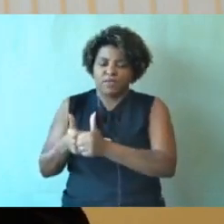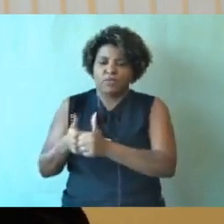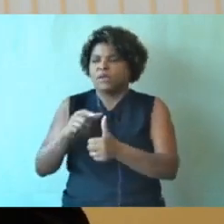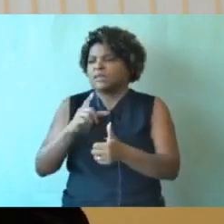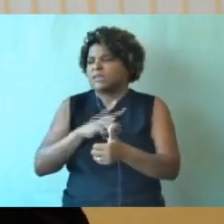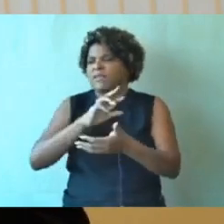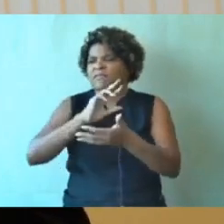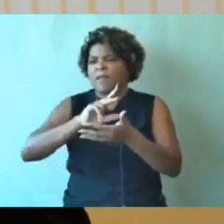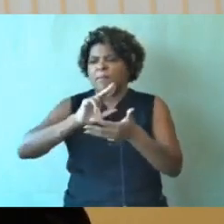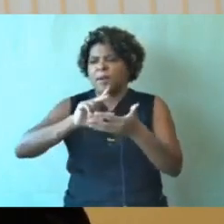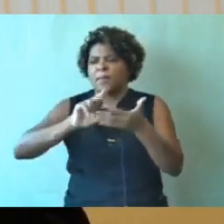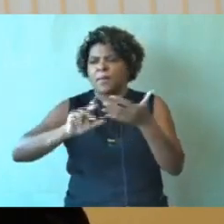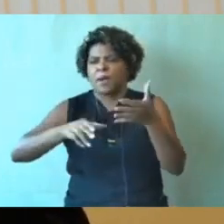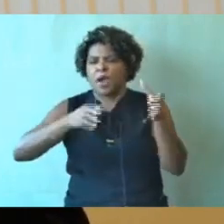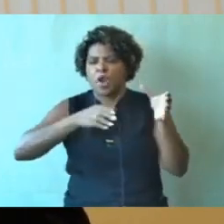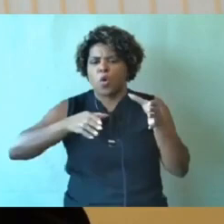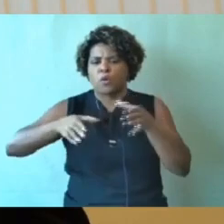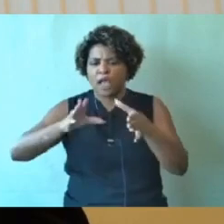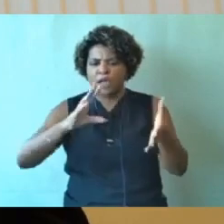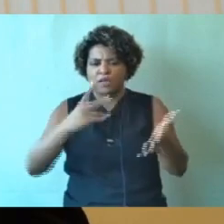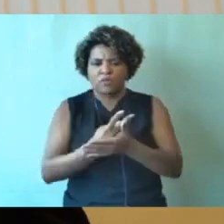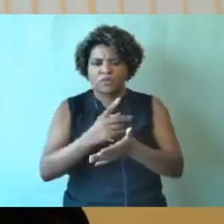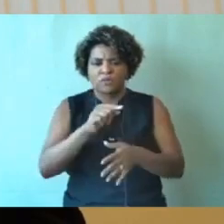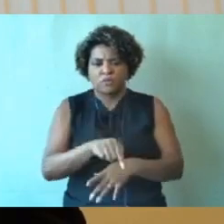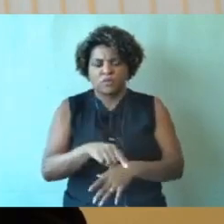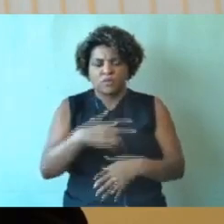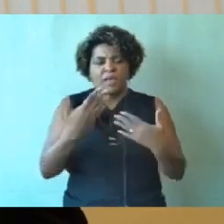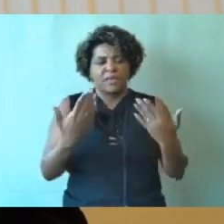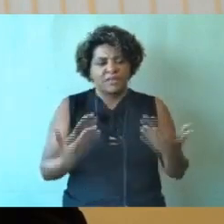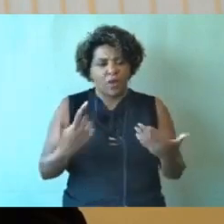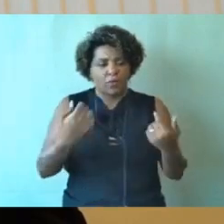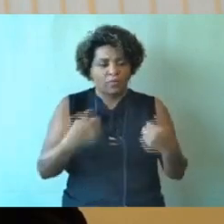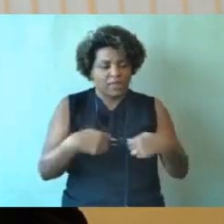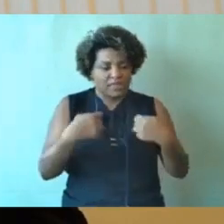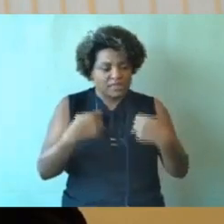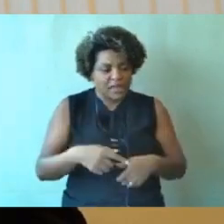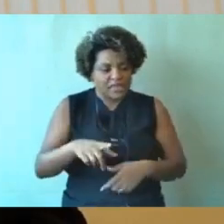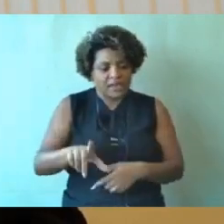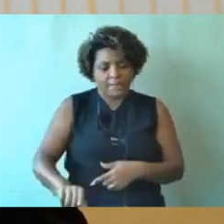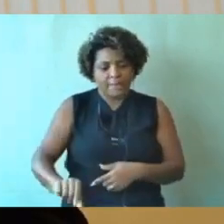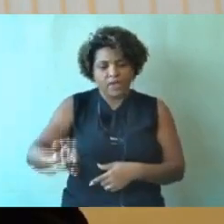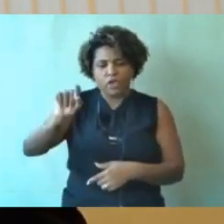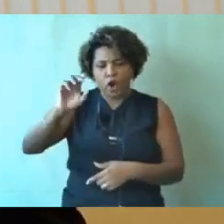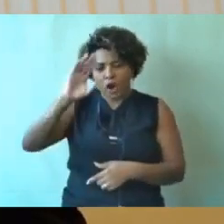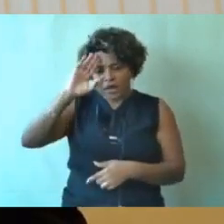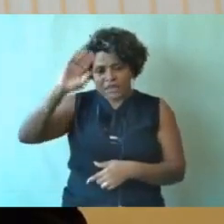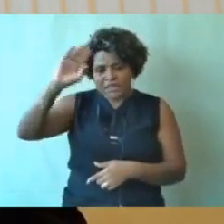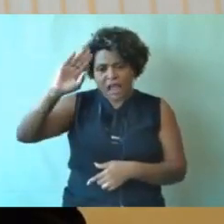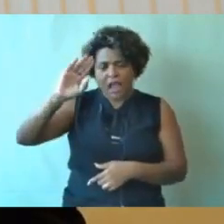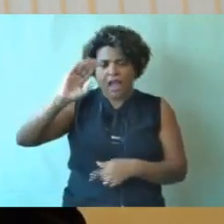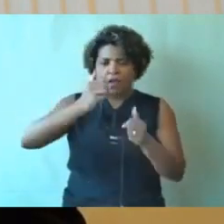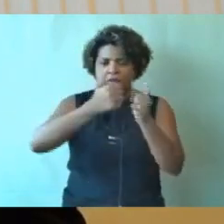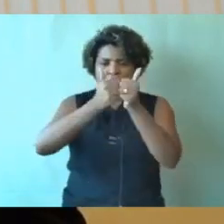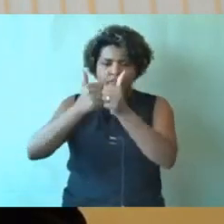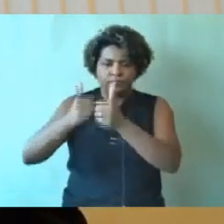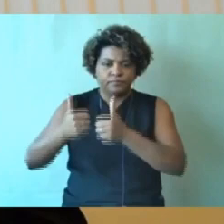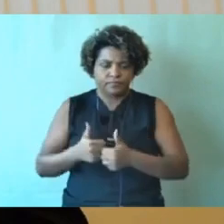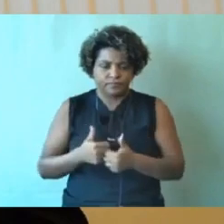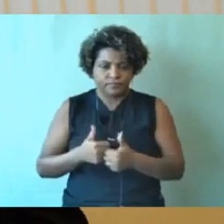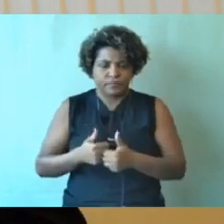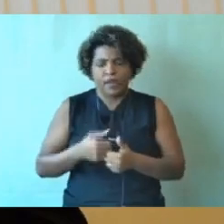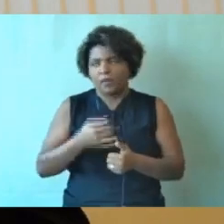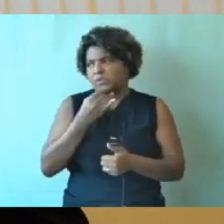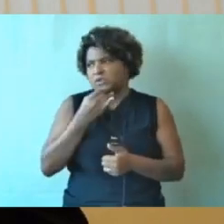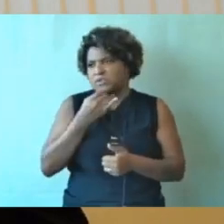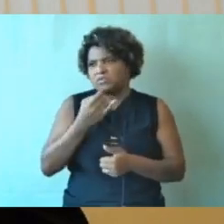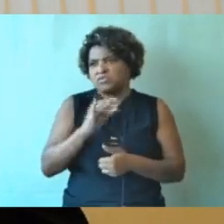diversos lugares aconteceu isso. Então, precisa priorizar o transporte público. Se você chega em certa cidade do mundo e vai andar de táxi ou de carro particular,